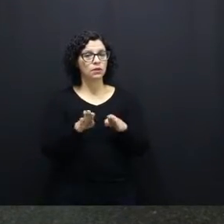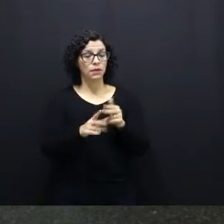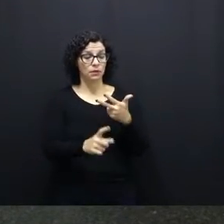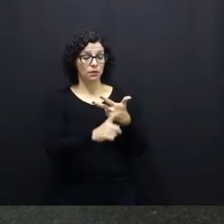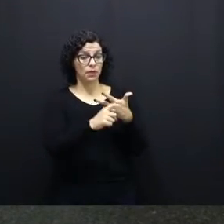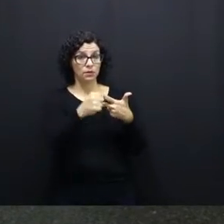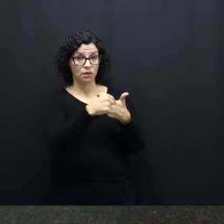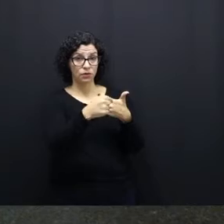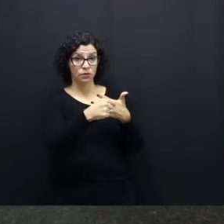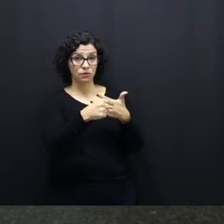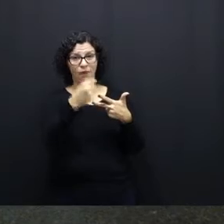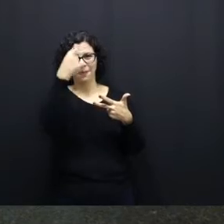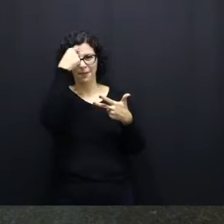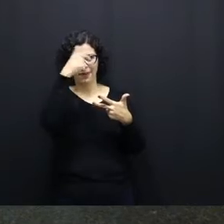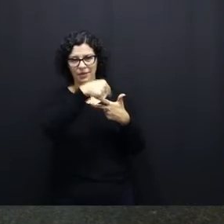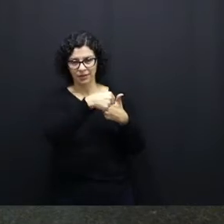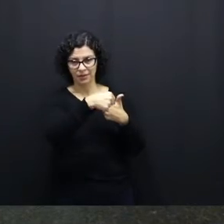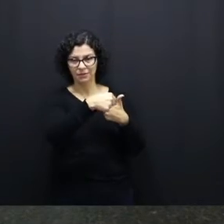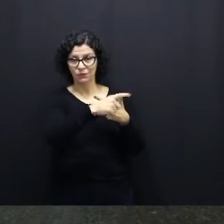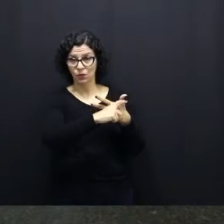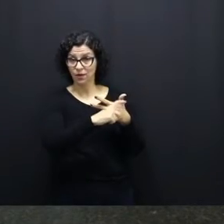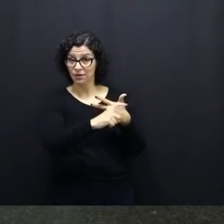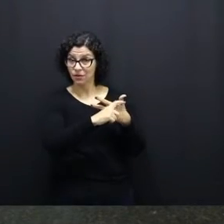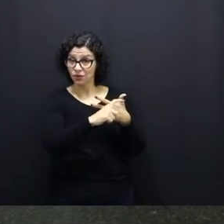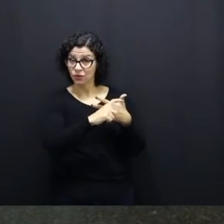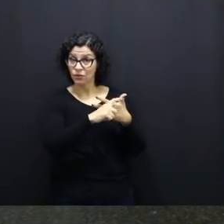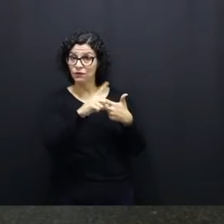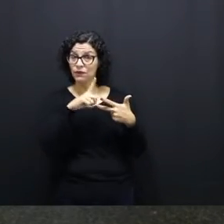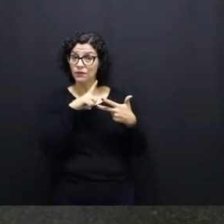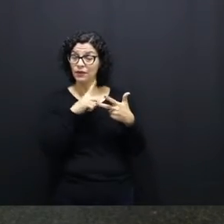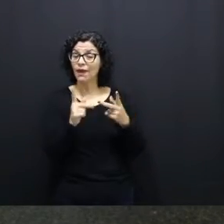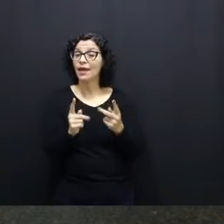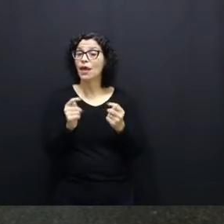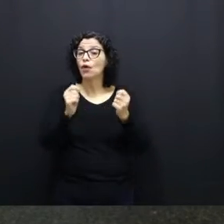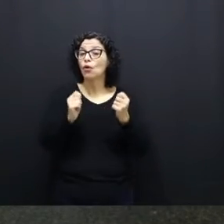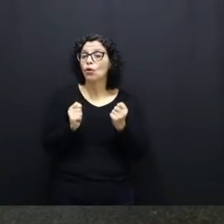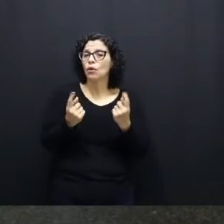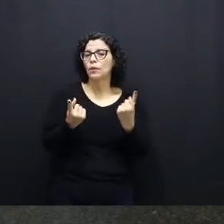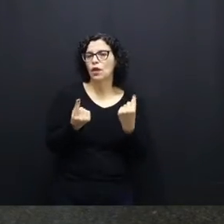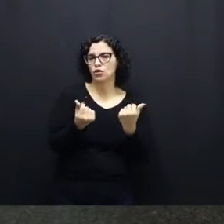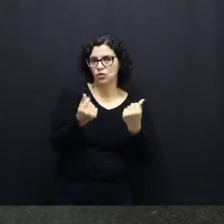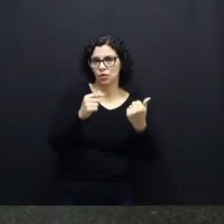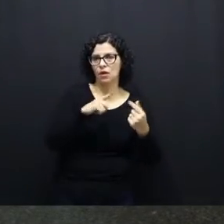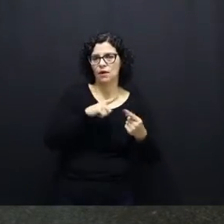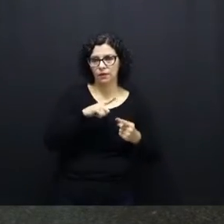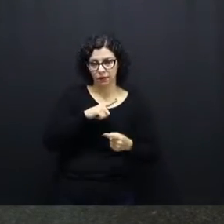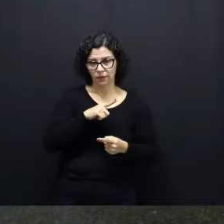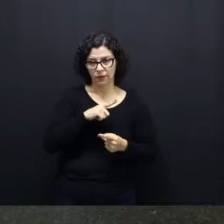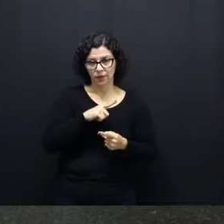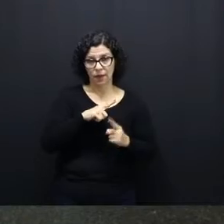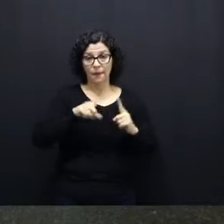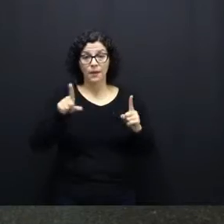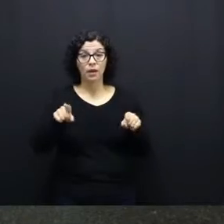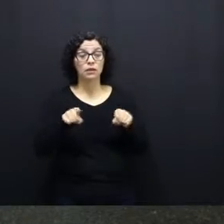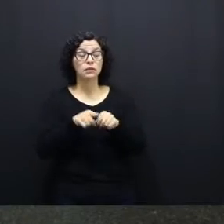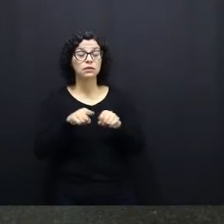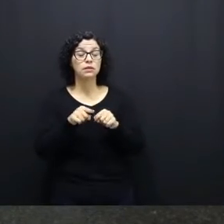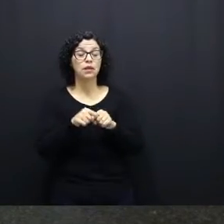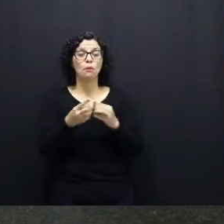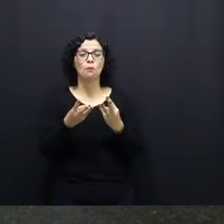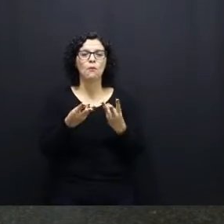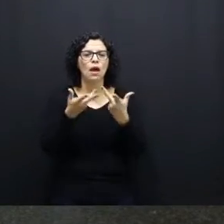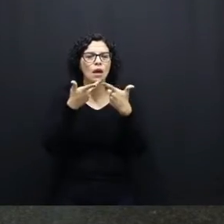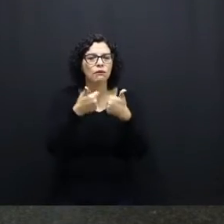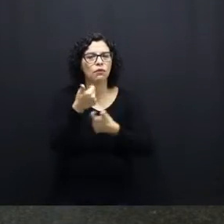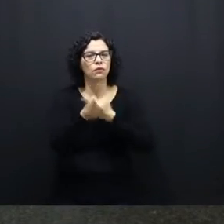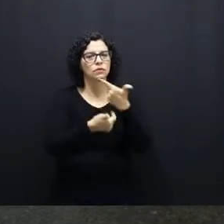Executivo considere que ele vai ter uma economia e além de Economia vai prestar um excelente